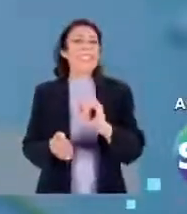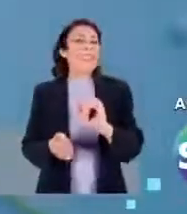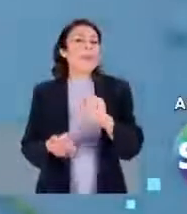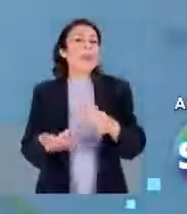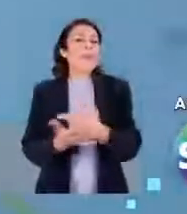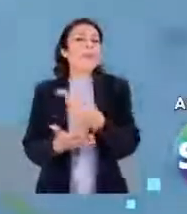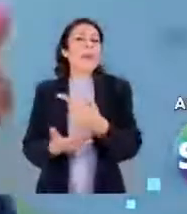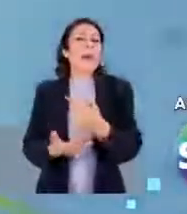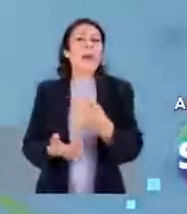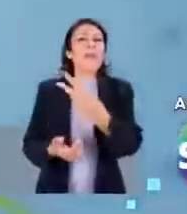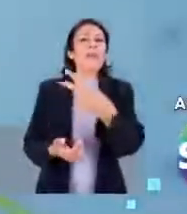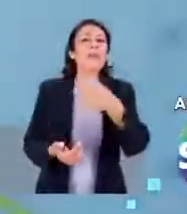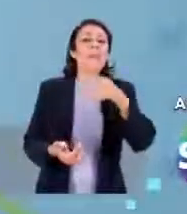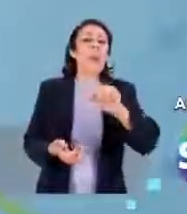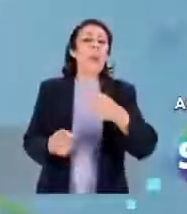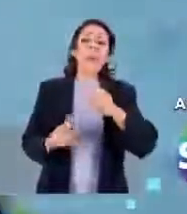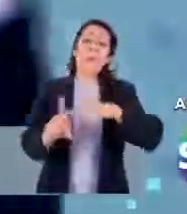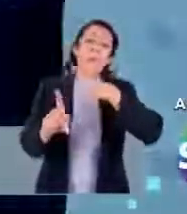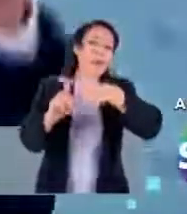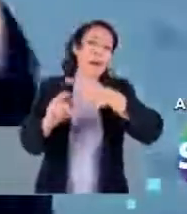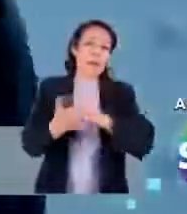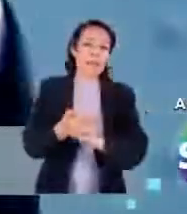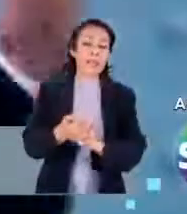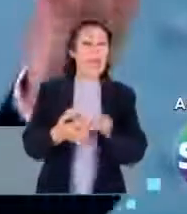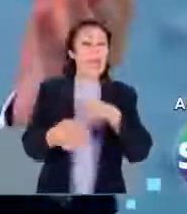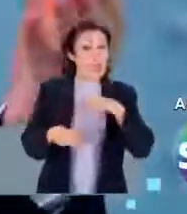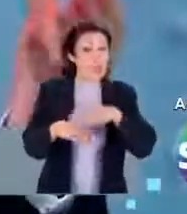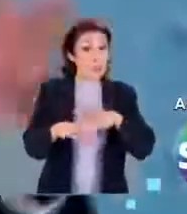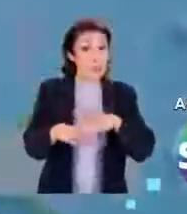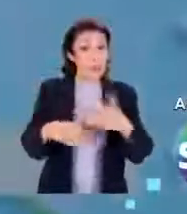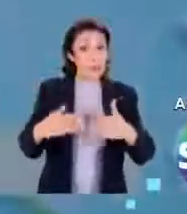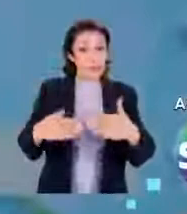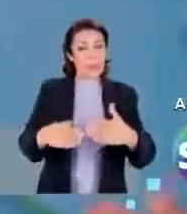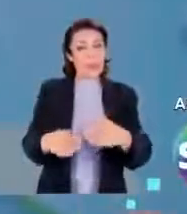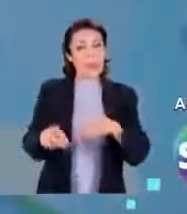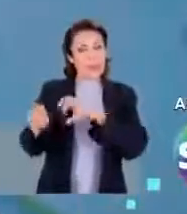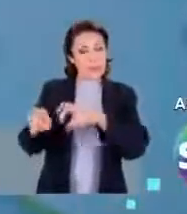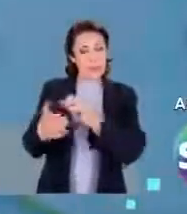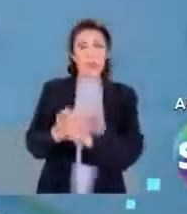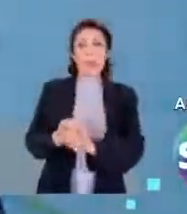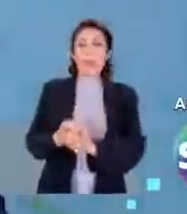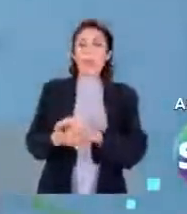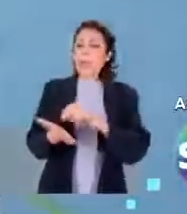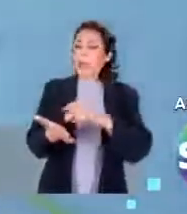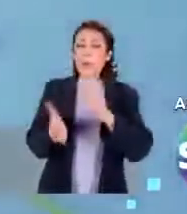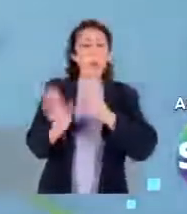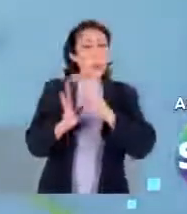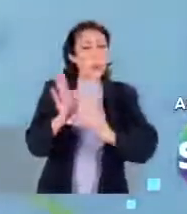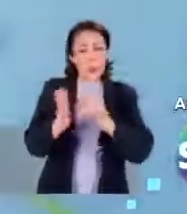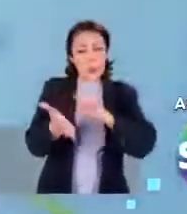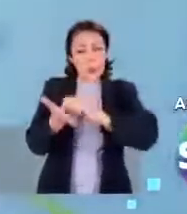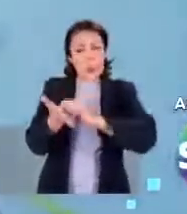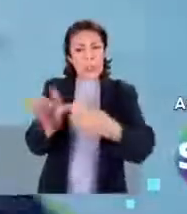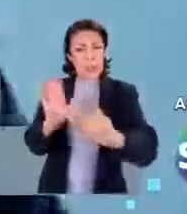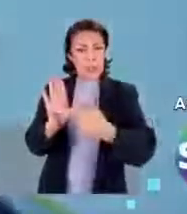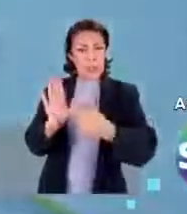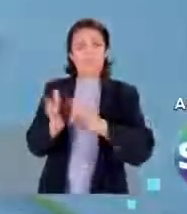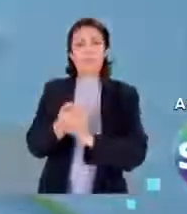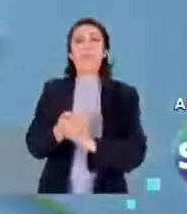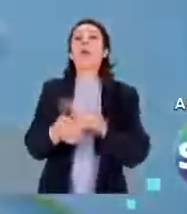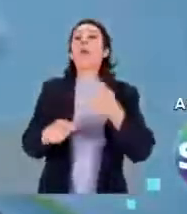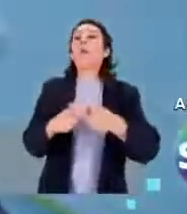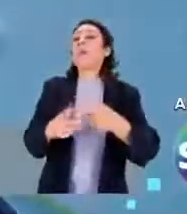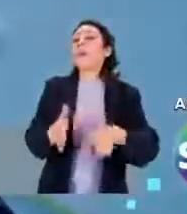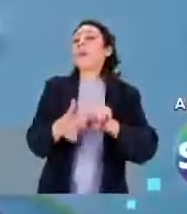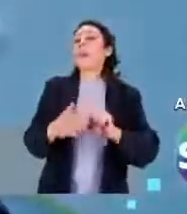foi quando eu fui Ministro da Fazenda não tô falando nada e o mundo inteiro faz tá tudo escritinho aqui Por que que nunca ninguém fez vou explicar